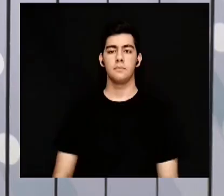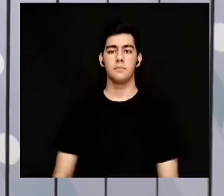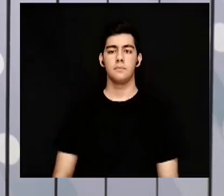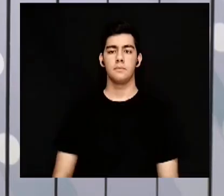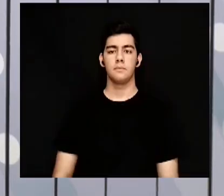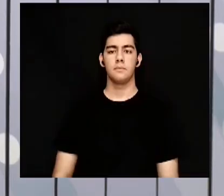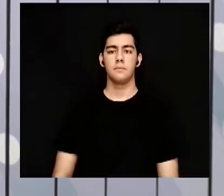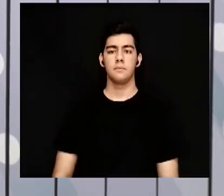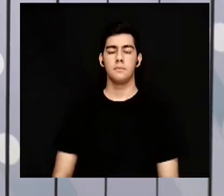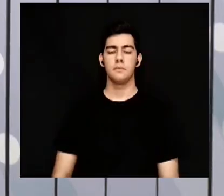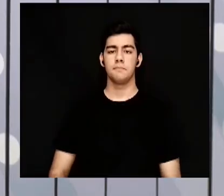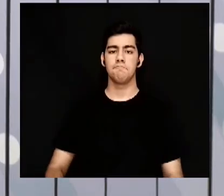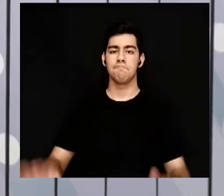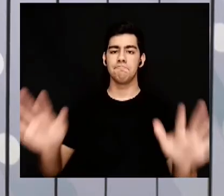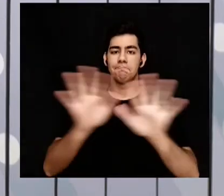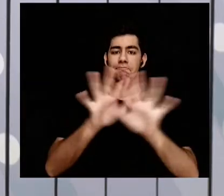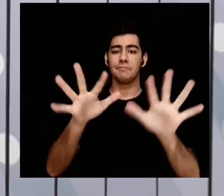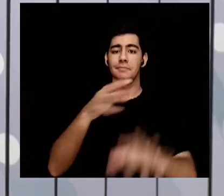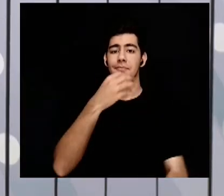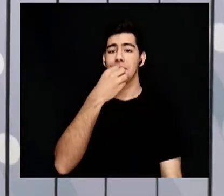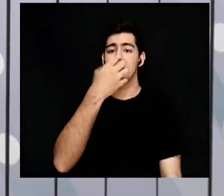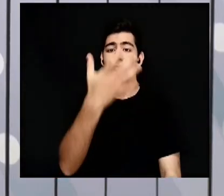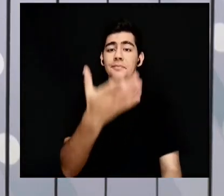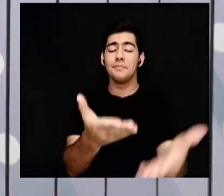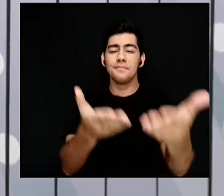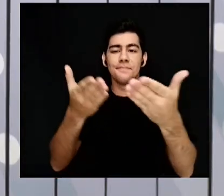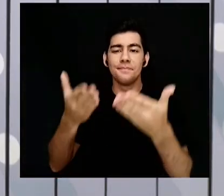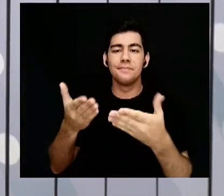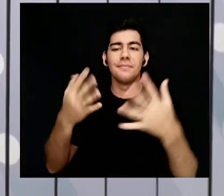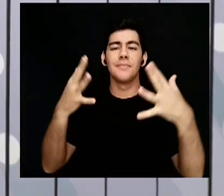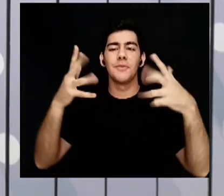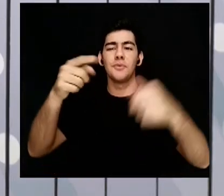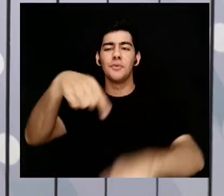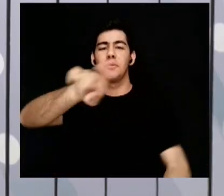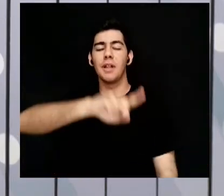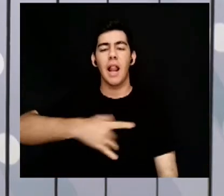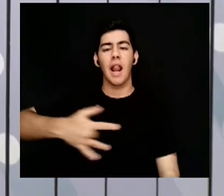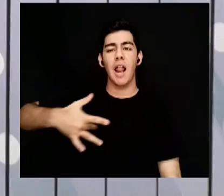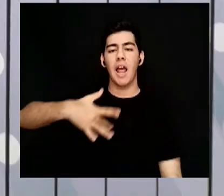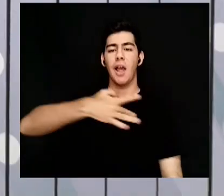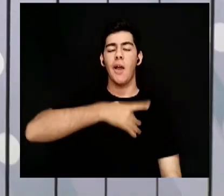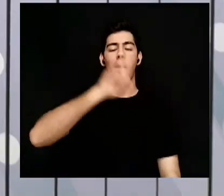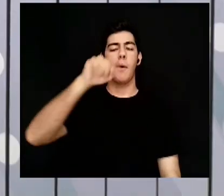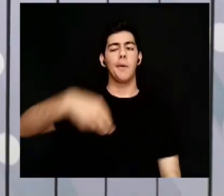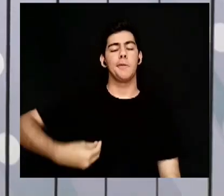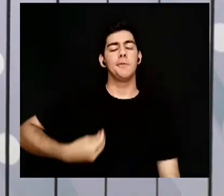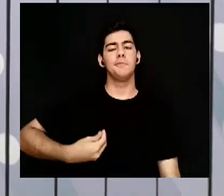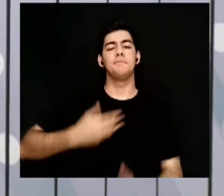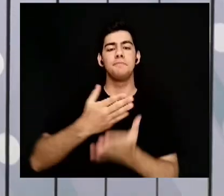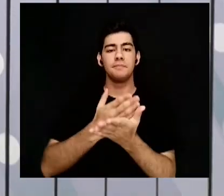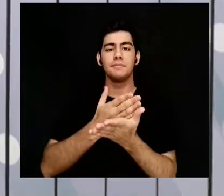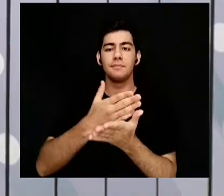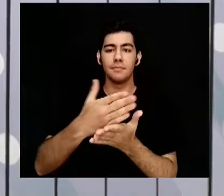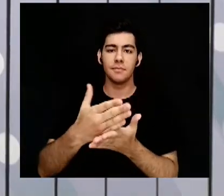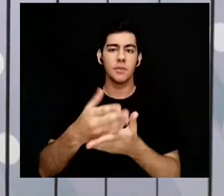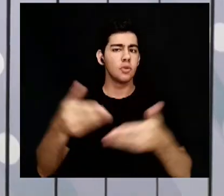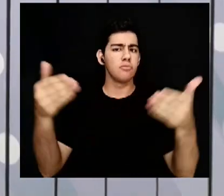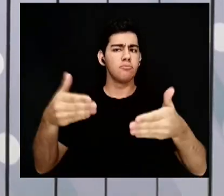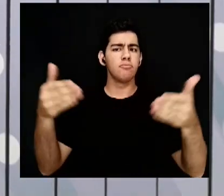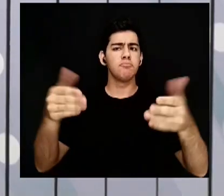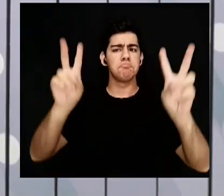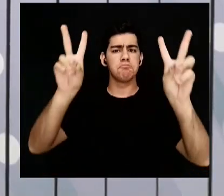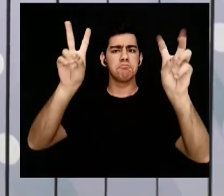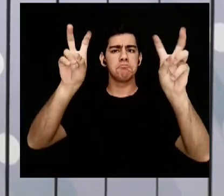Olá, seja muito bem-vindo! Saúde é vida, está no ar. Hoje vamos falar sobre um tema que preocupa médicos